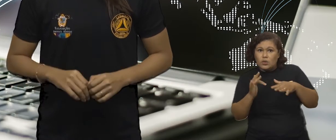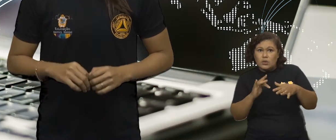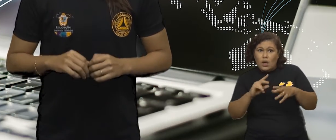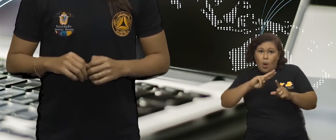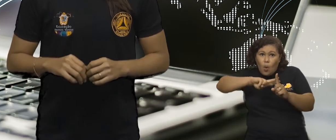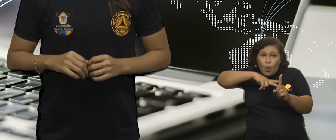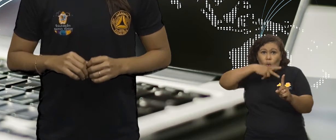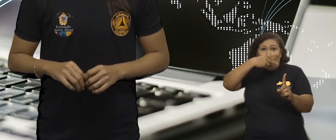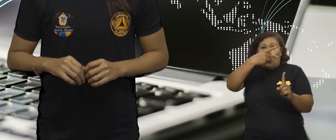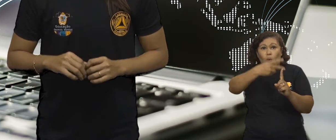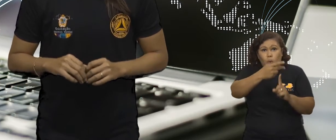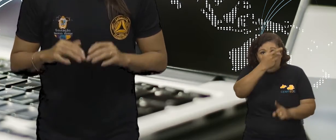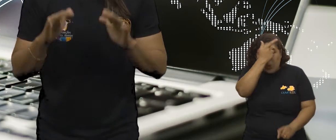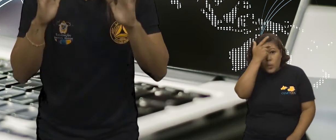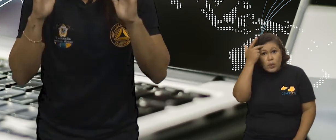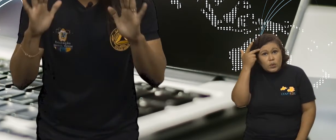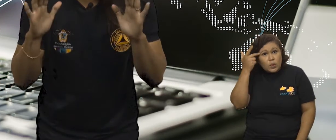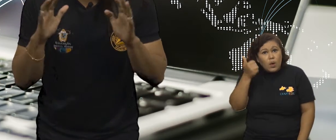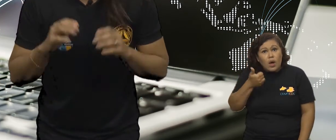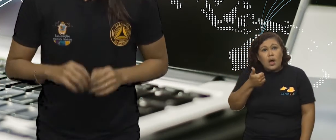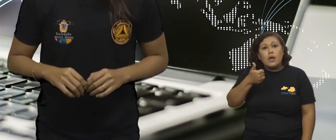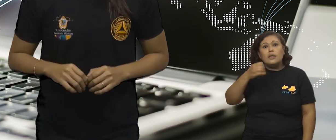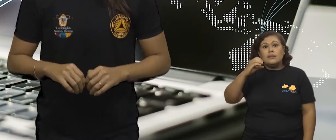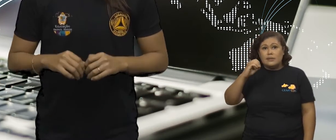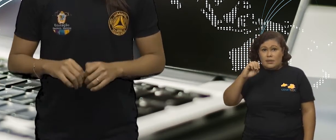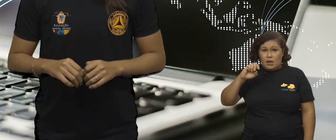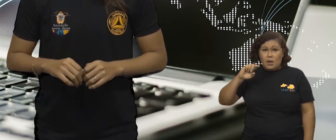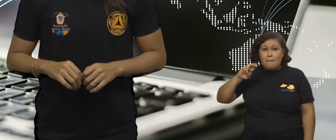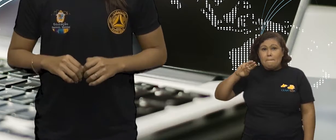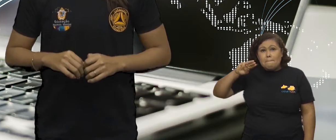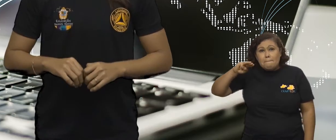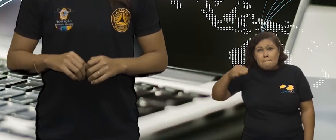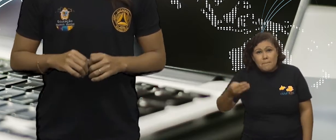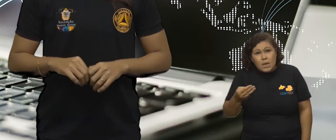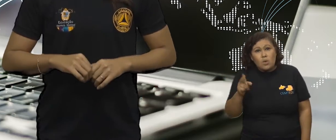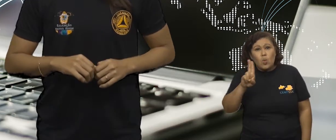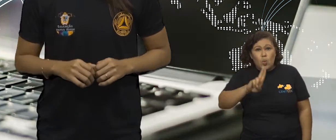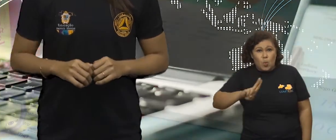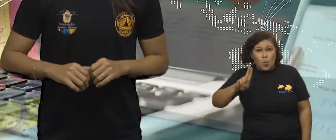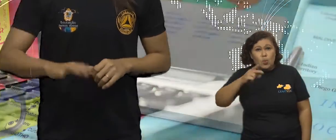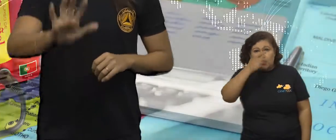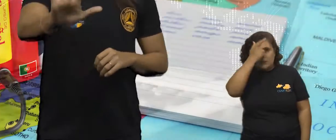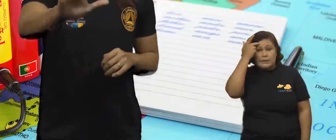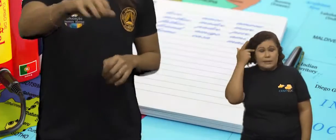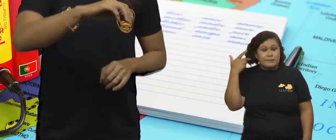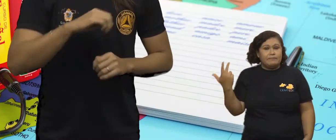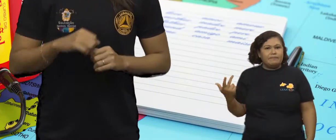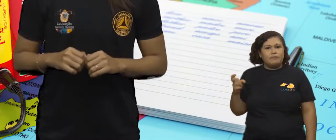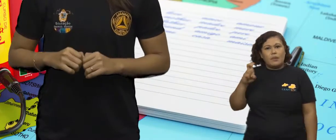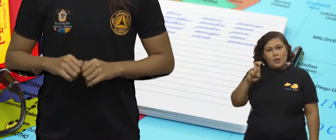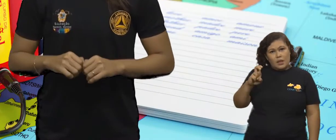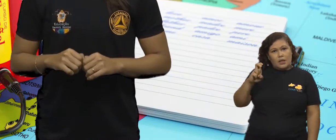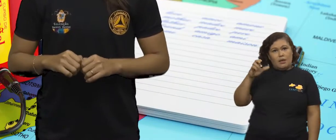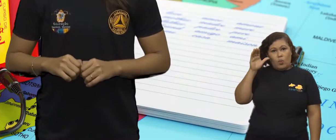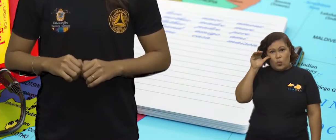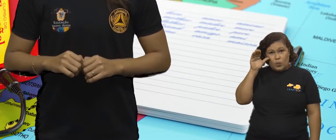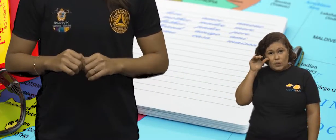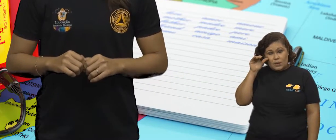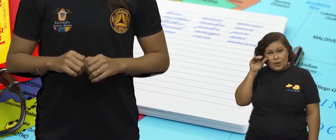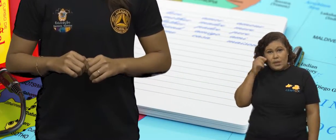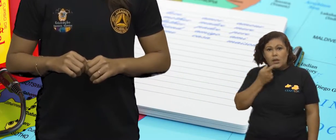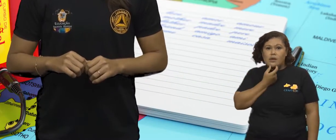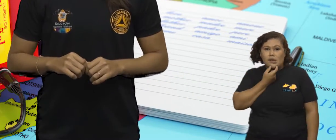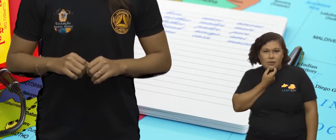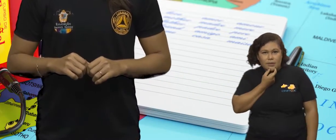ainda, podendo chegar a mais de 100 milhões de usuários. Olha! Quinta, idioma.